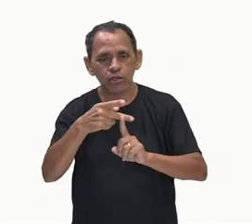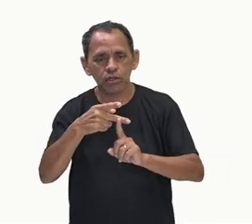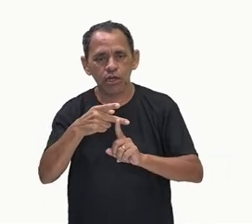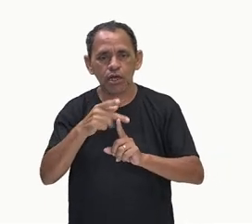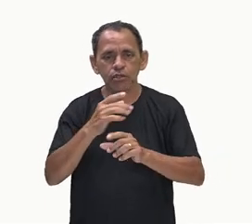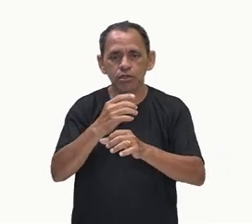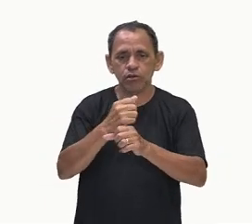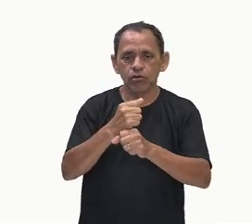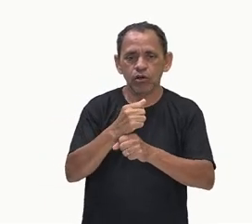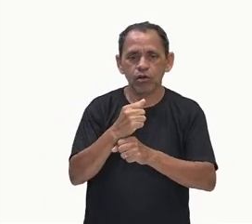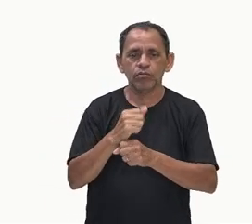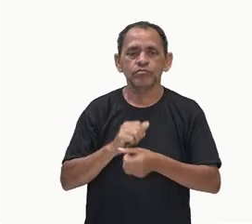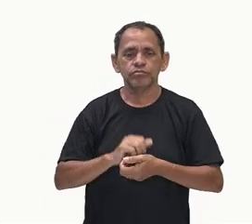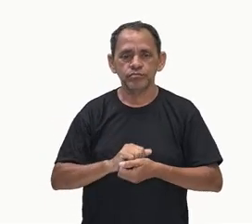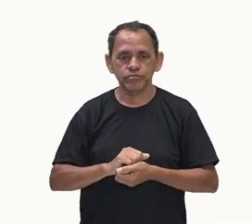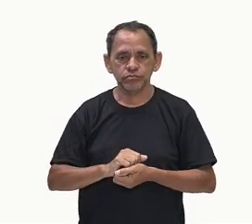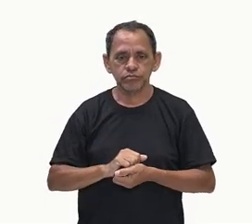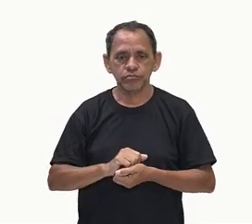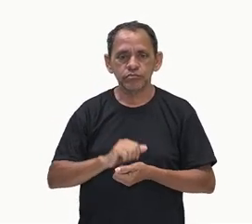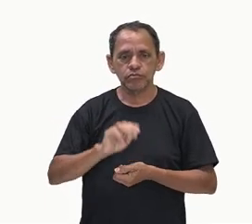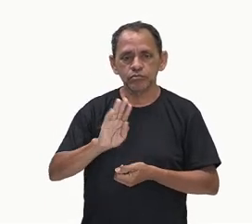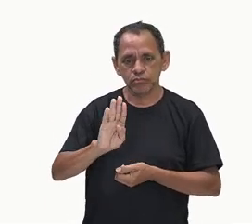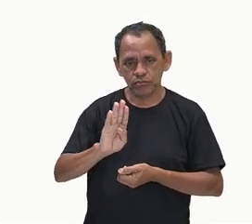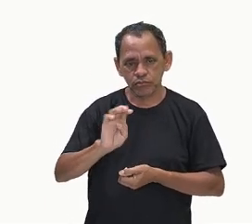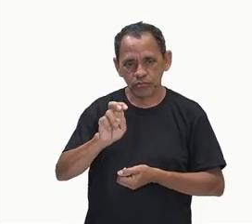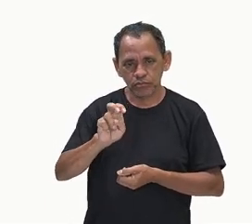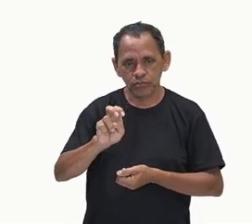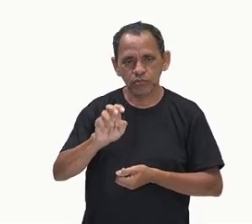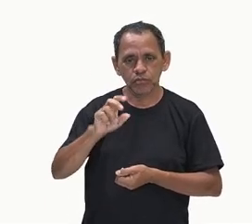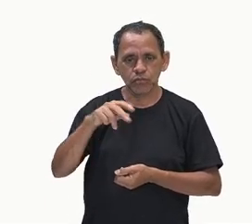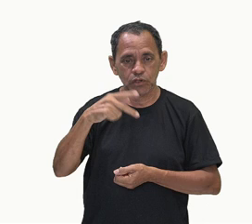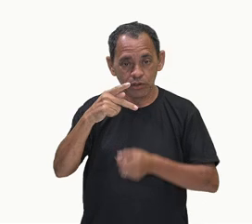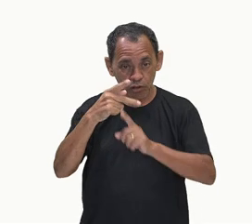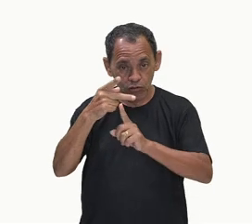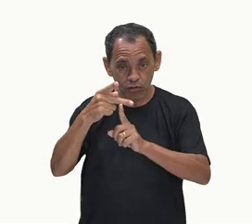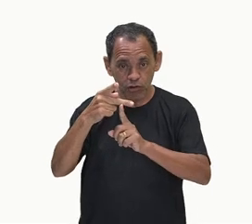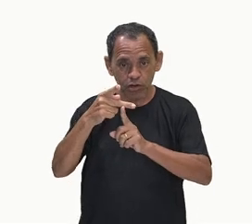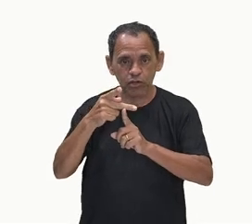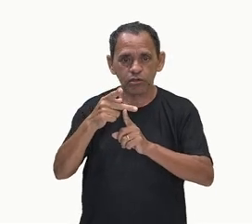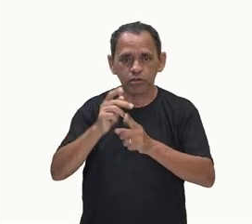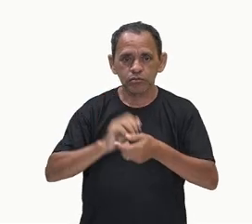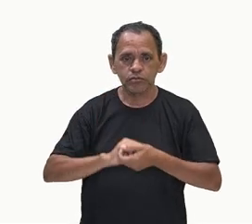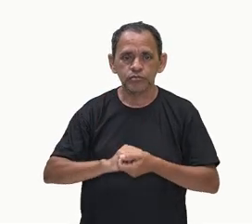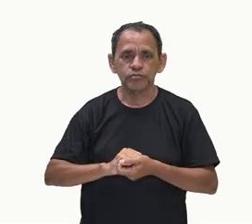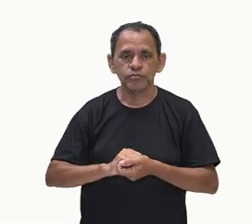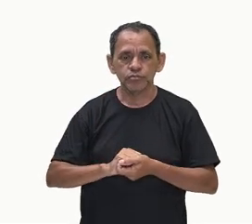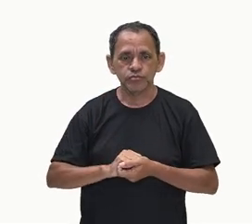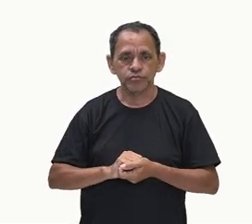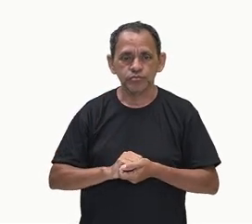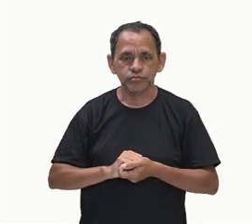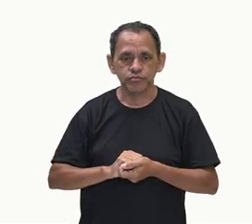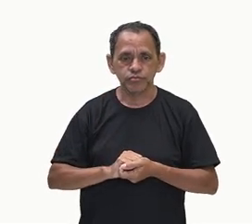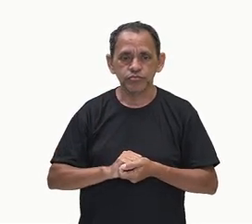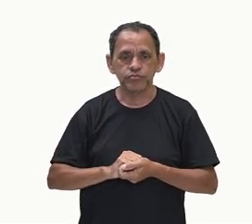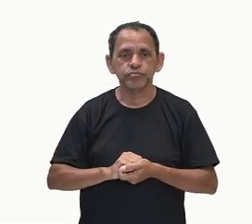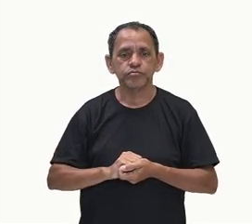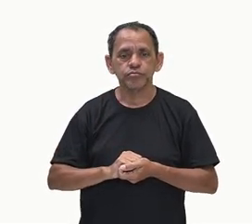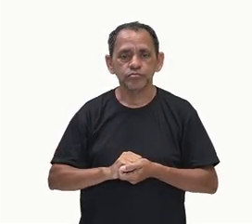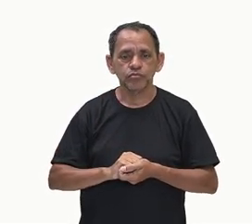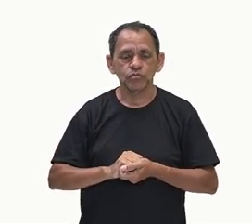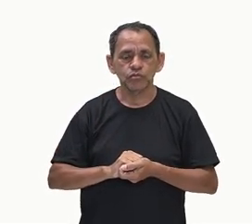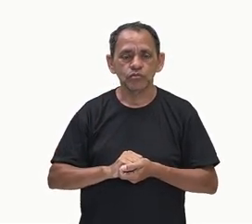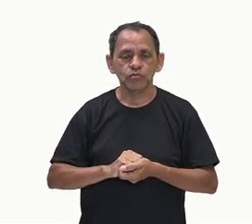12 e aí a gente só resolve 5 qu é 5 x 5 que é 25 12